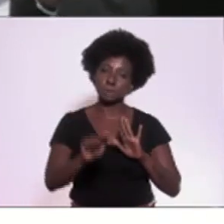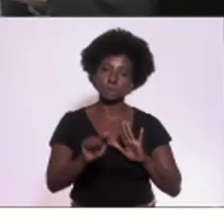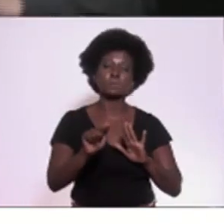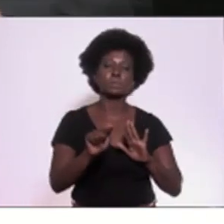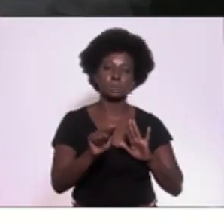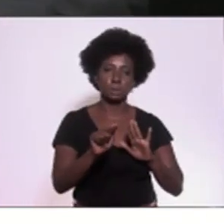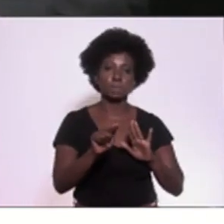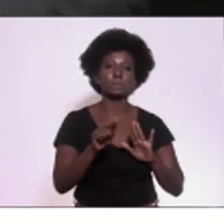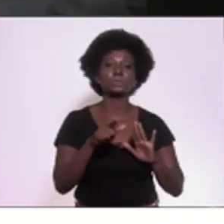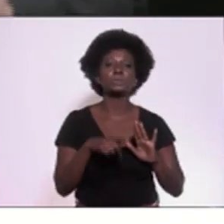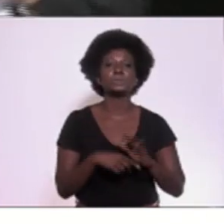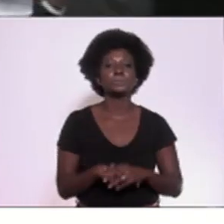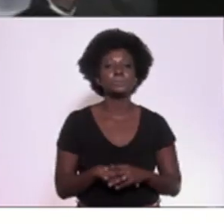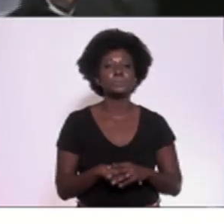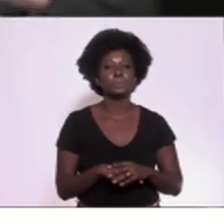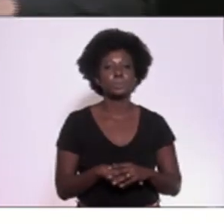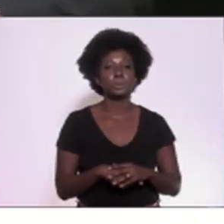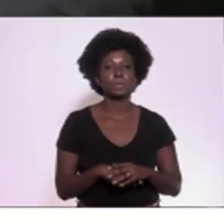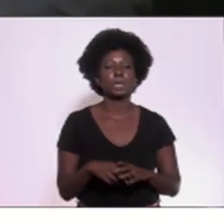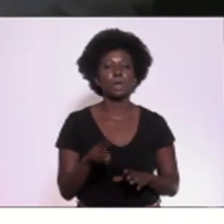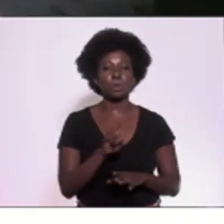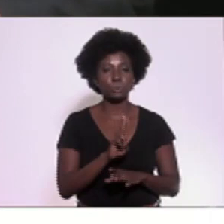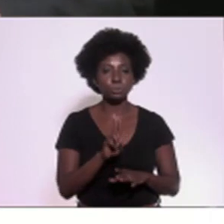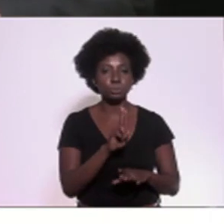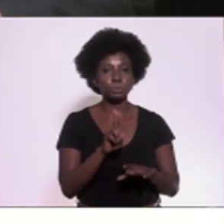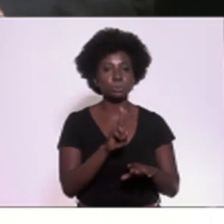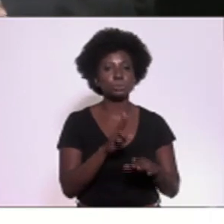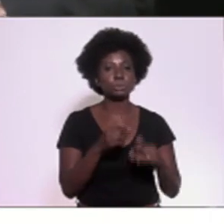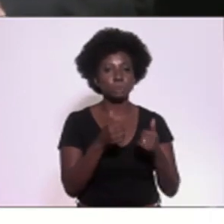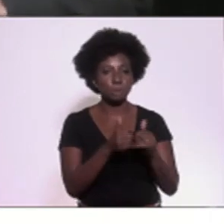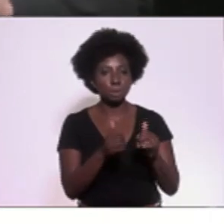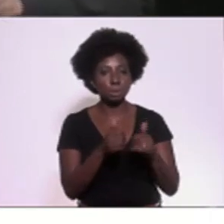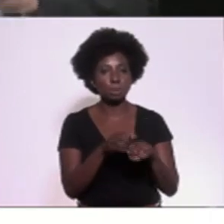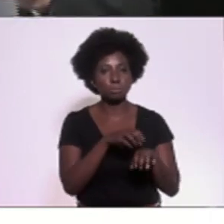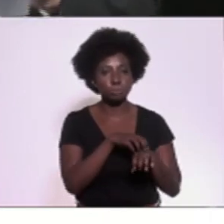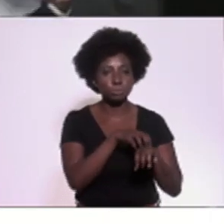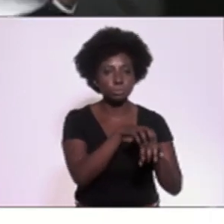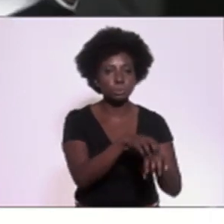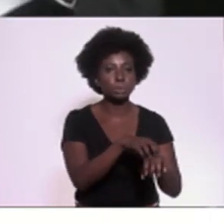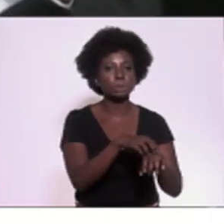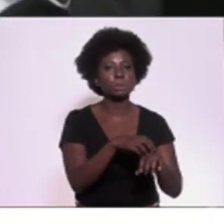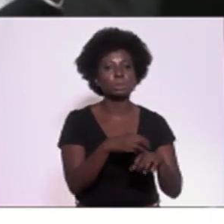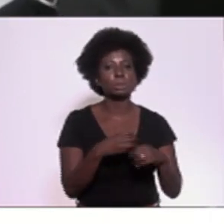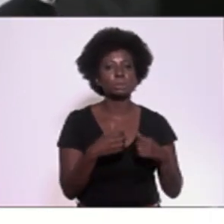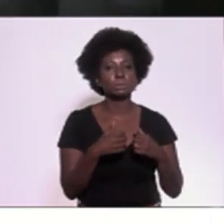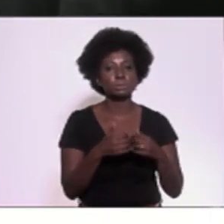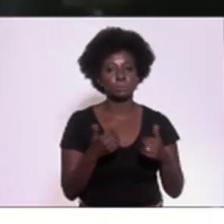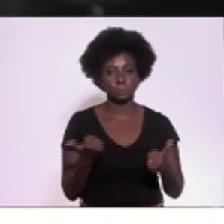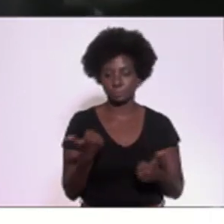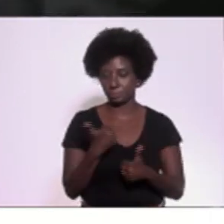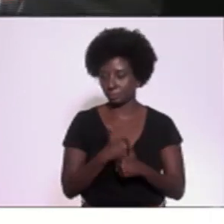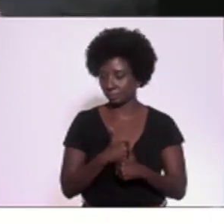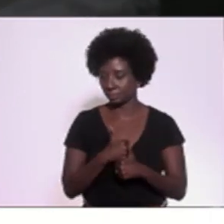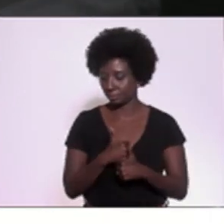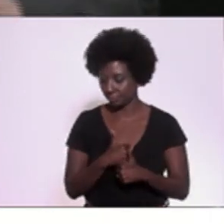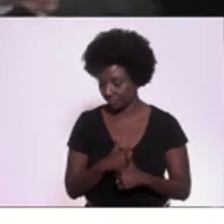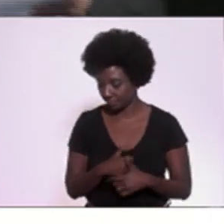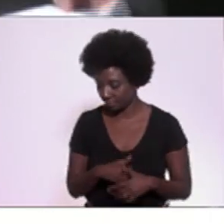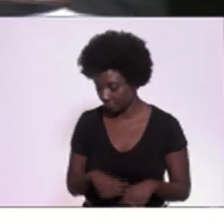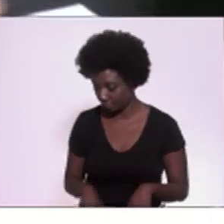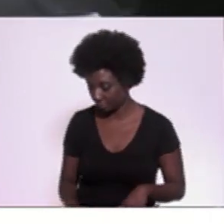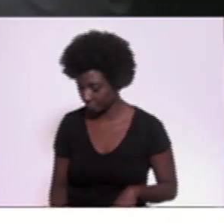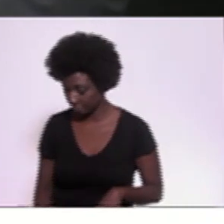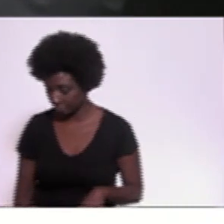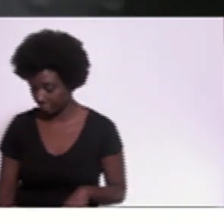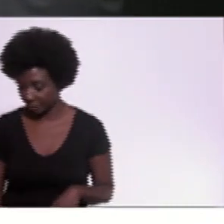sobre a regulamentação do uso de veículos de apoio a ciclistas no âmbito das rodovias do Estado do Rio de Janeiro, dependendo